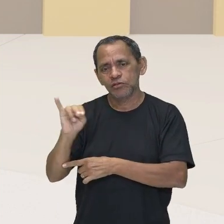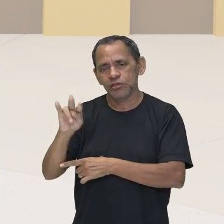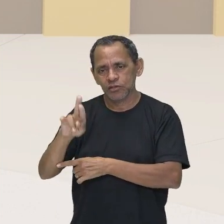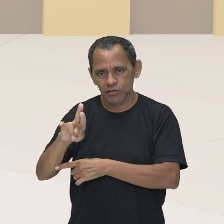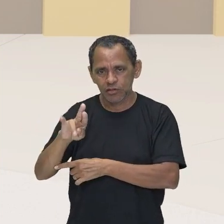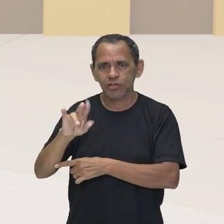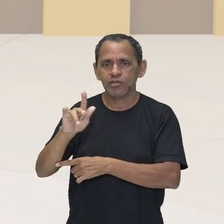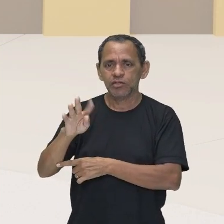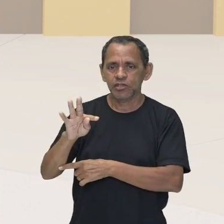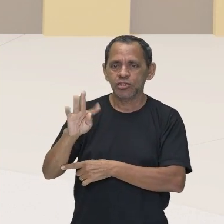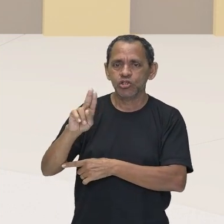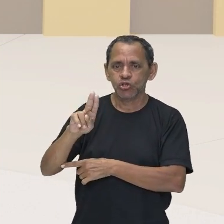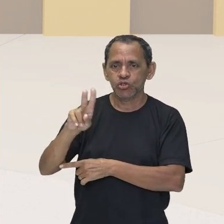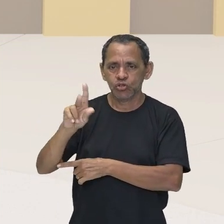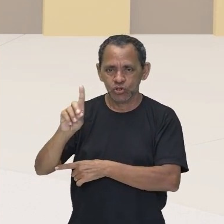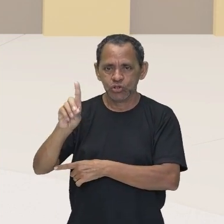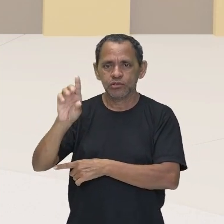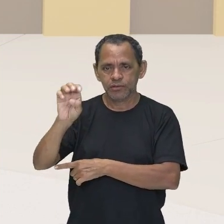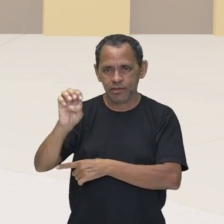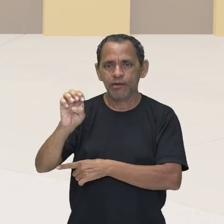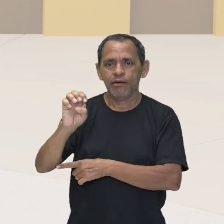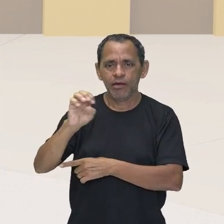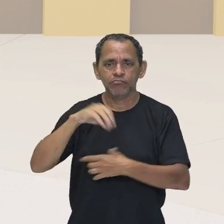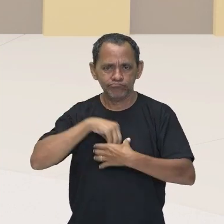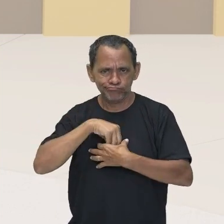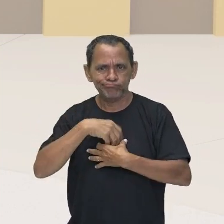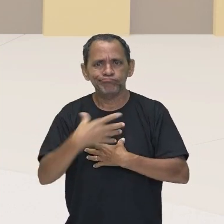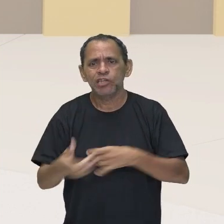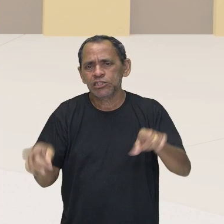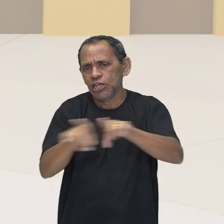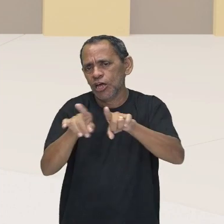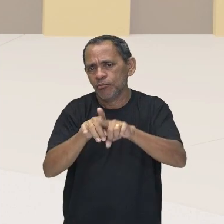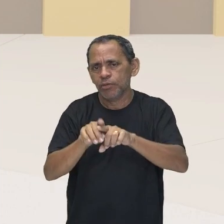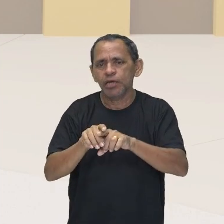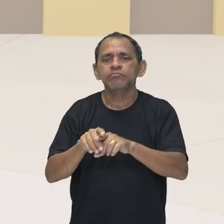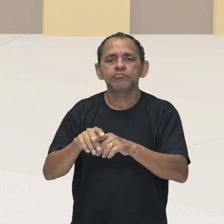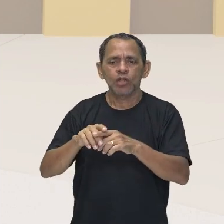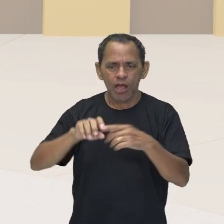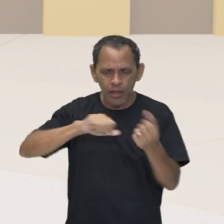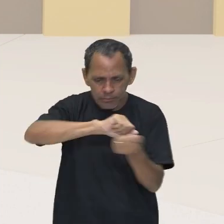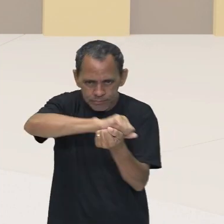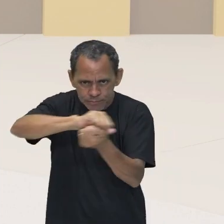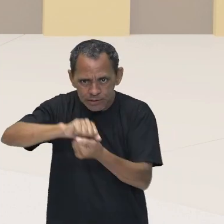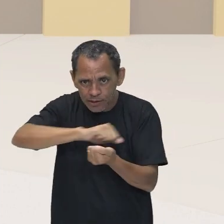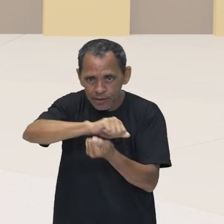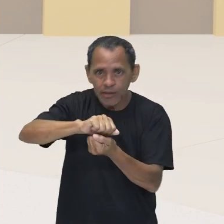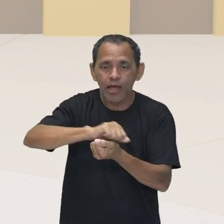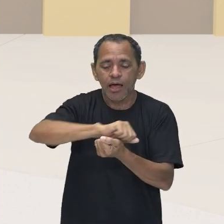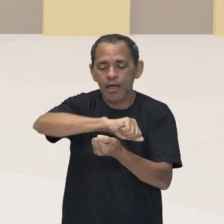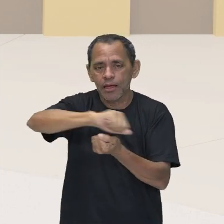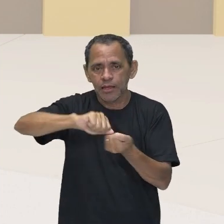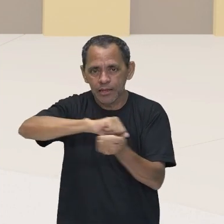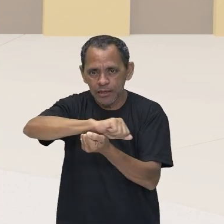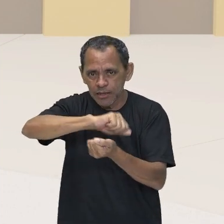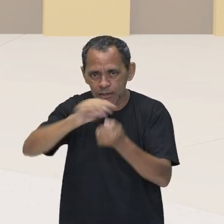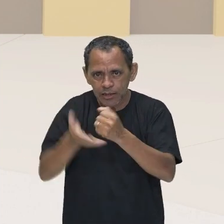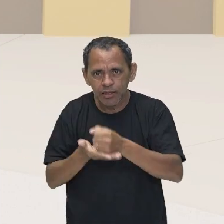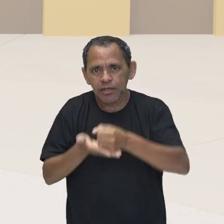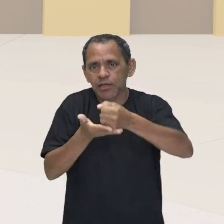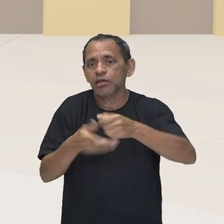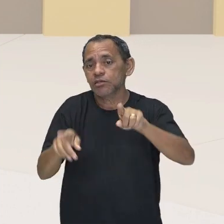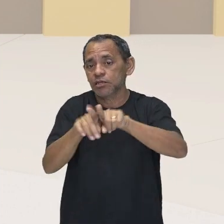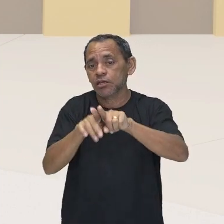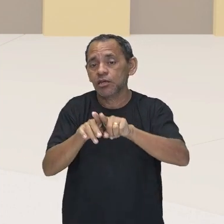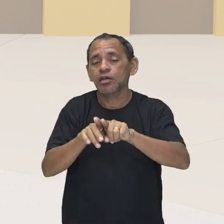podemos desenvolver. A sustentabilidade, olha que diferente. Desenvolver um senso de